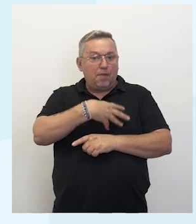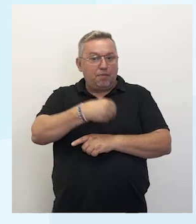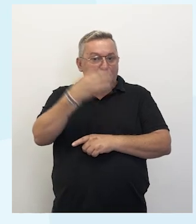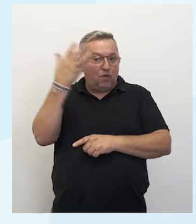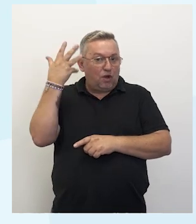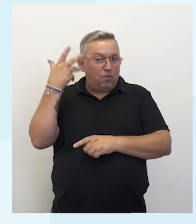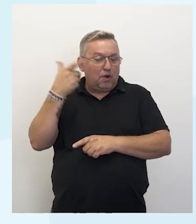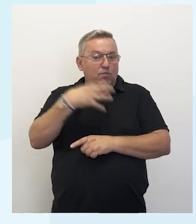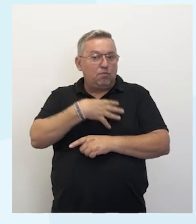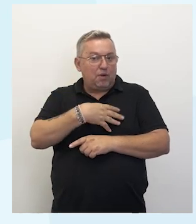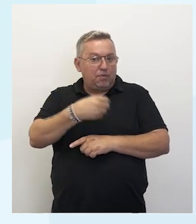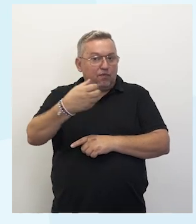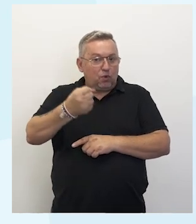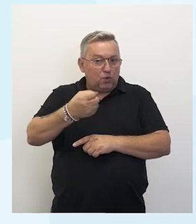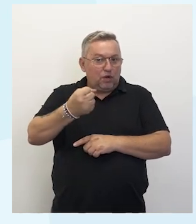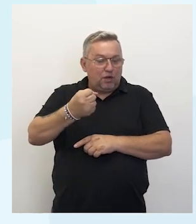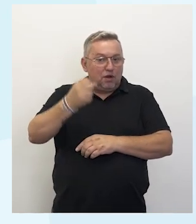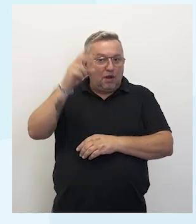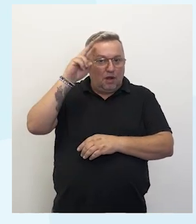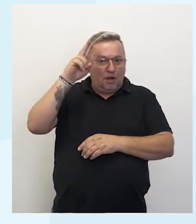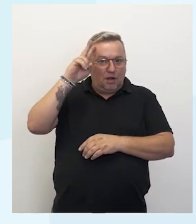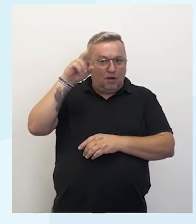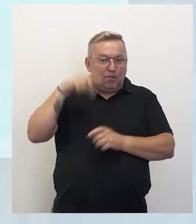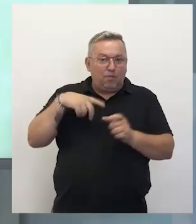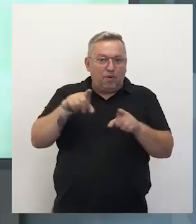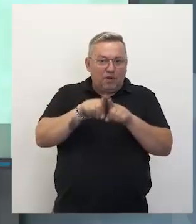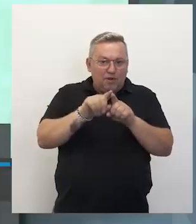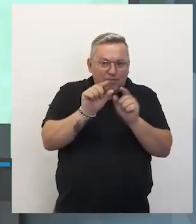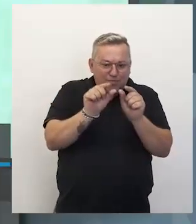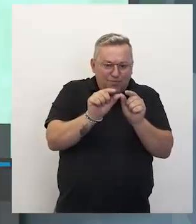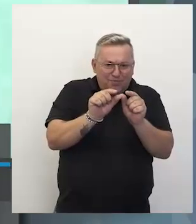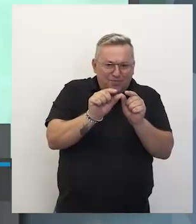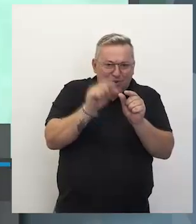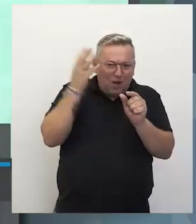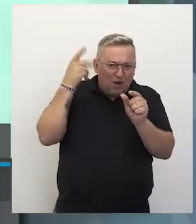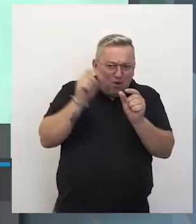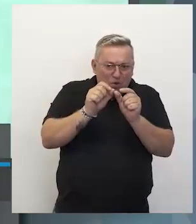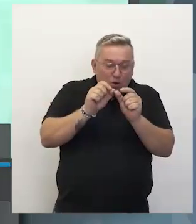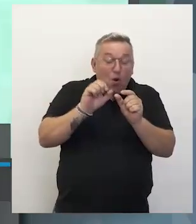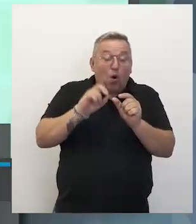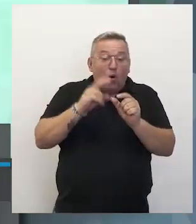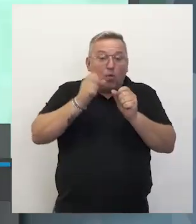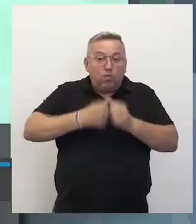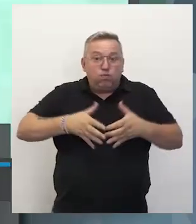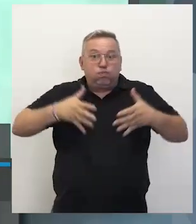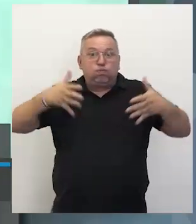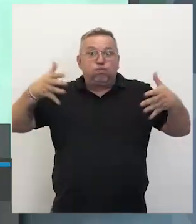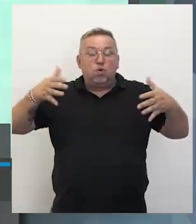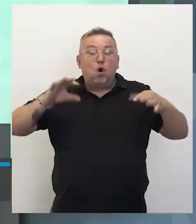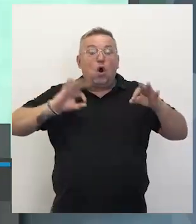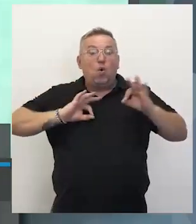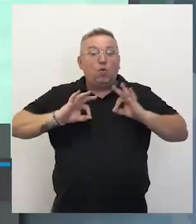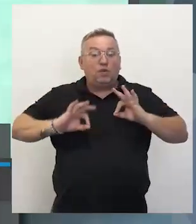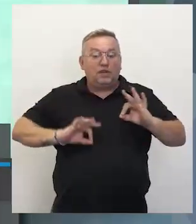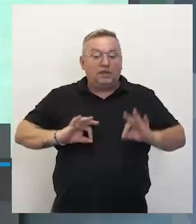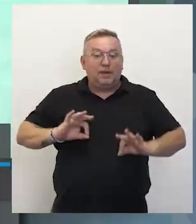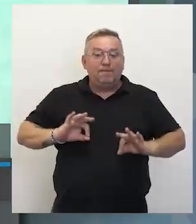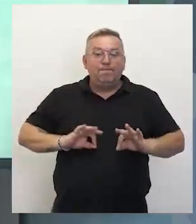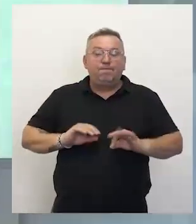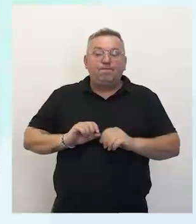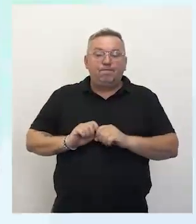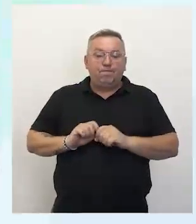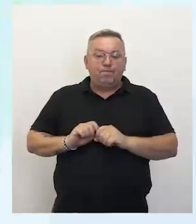em mamífero, e você lembra que mamífero pode ser um roedorzinho pequenininho e pode ser um bicho grandão igual essa onça aí, né? Que